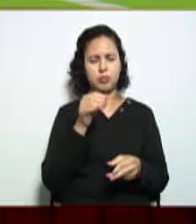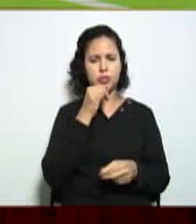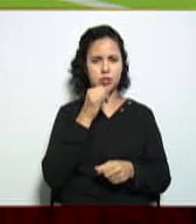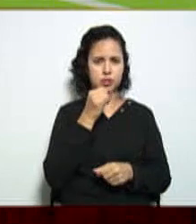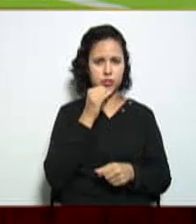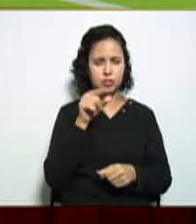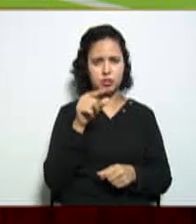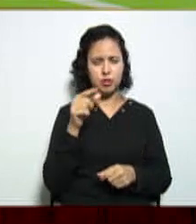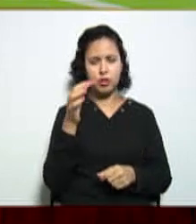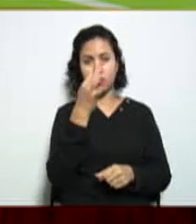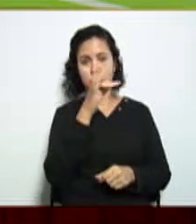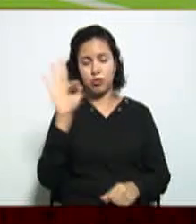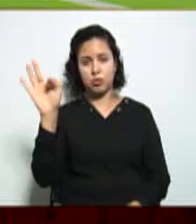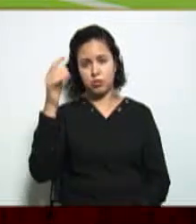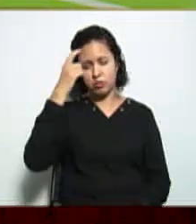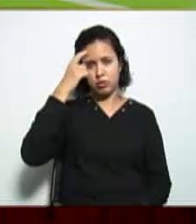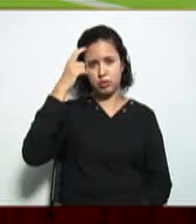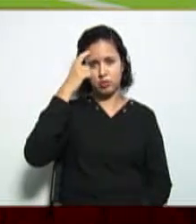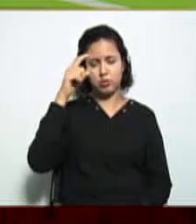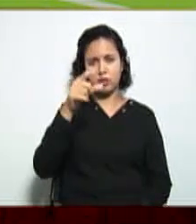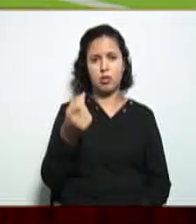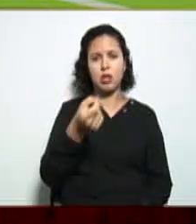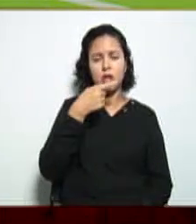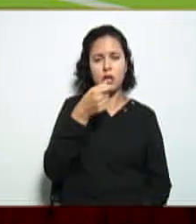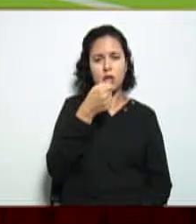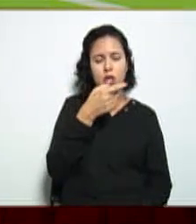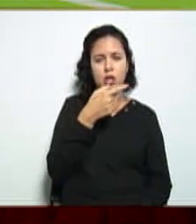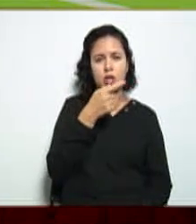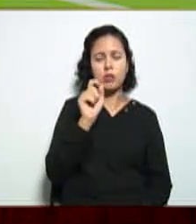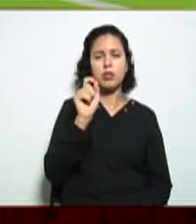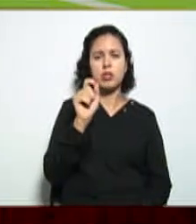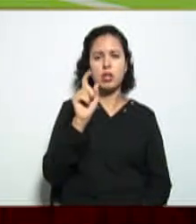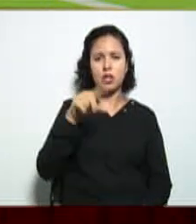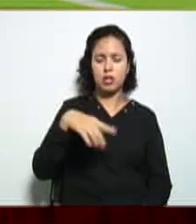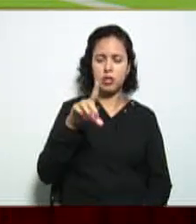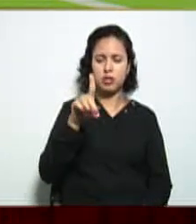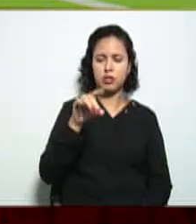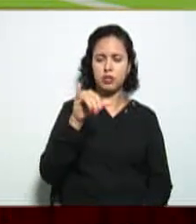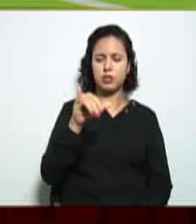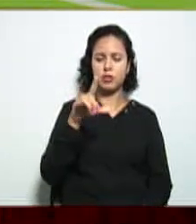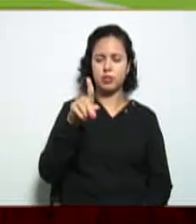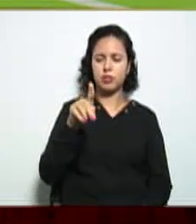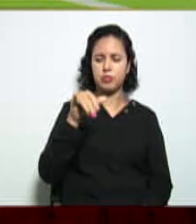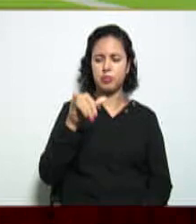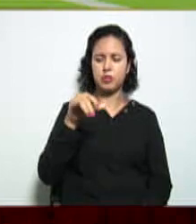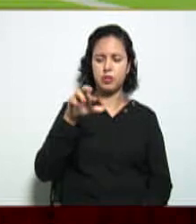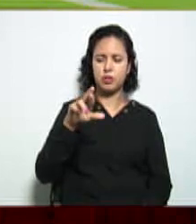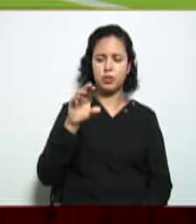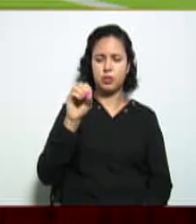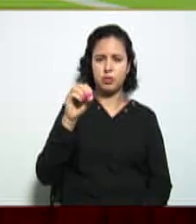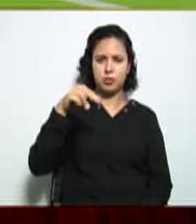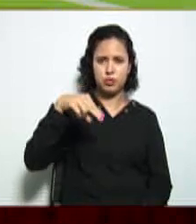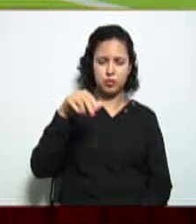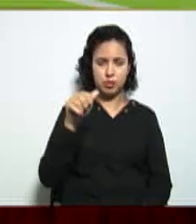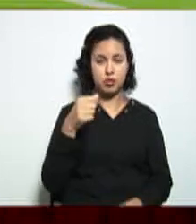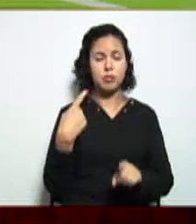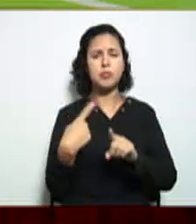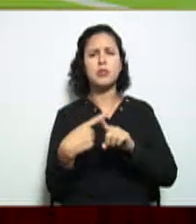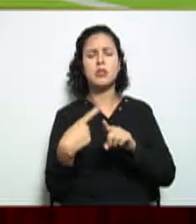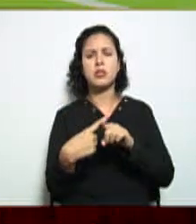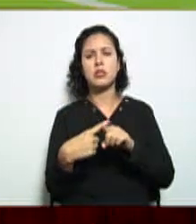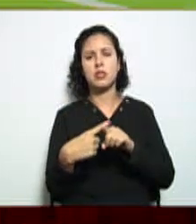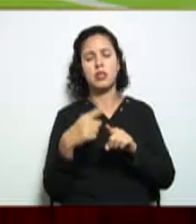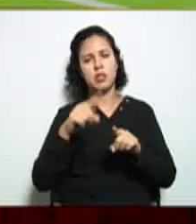você está com dor de cabeça, para o que você toma? Toma dipirona. Por que será que a gente toma dipirona? Porque a ciência estudou